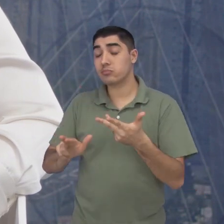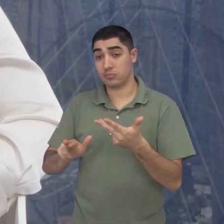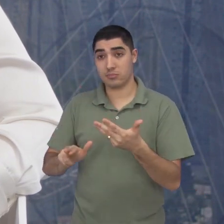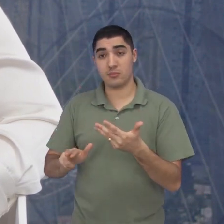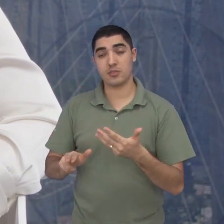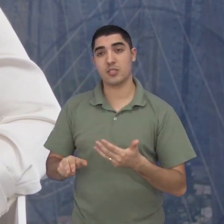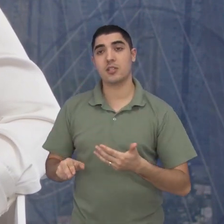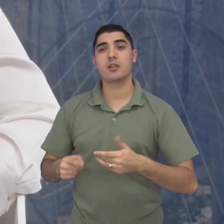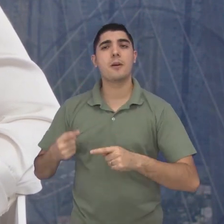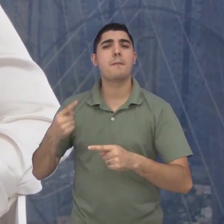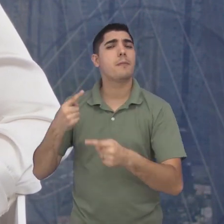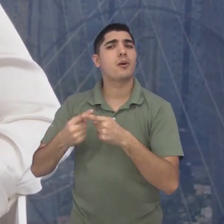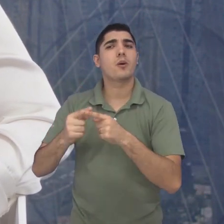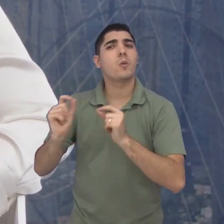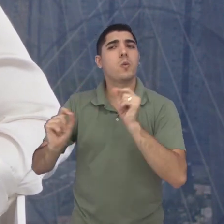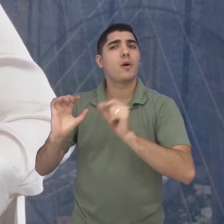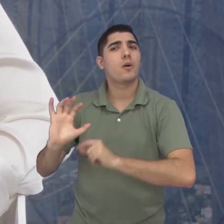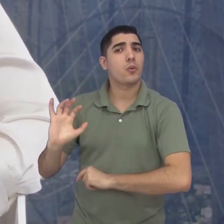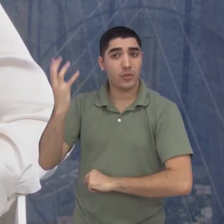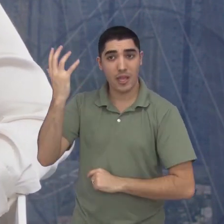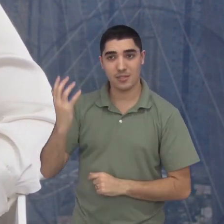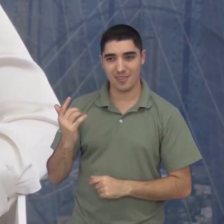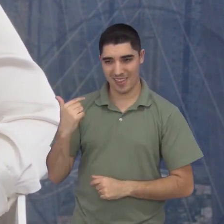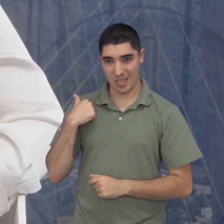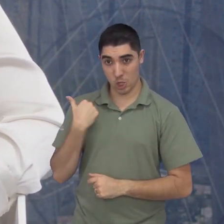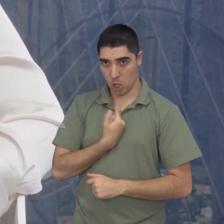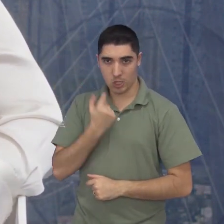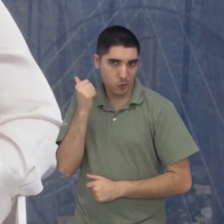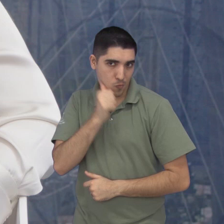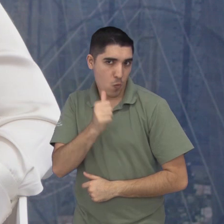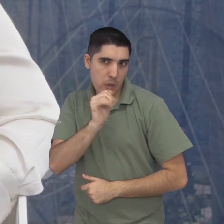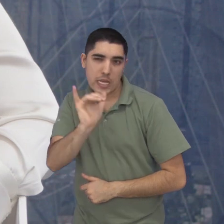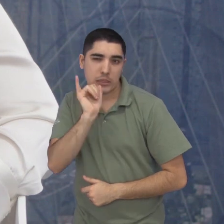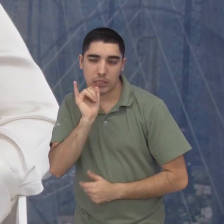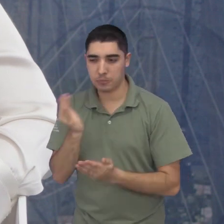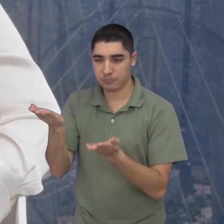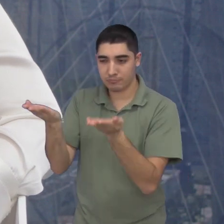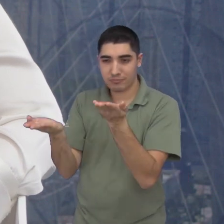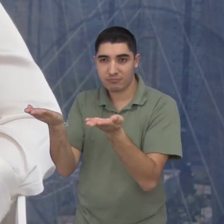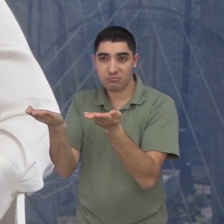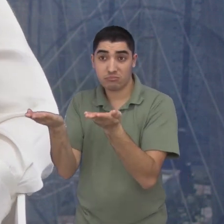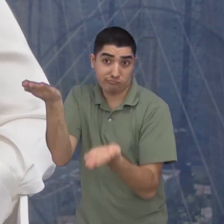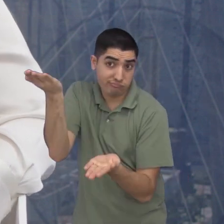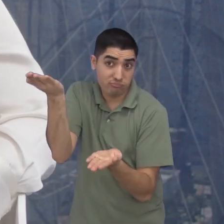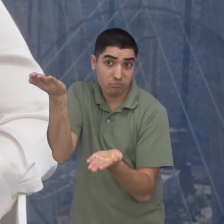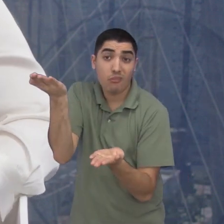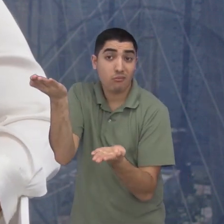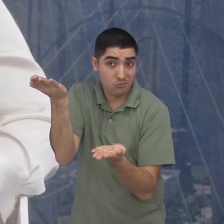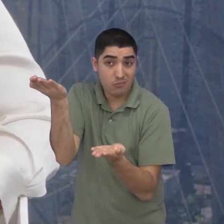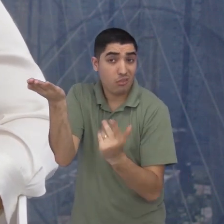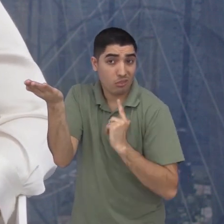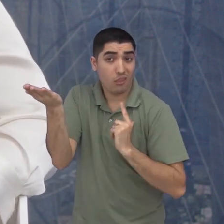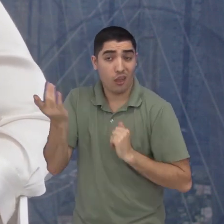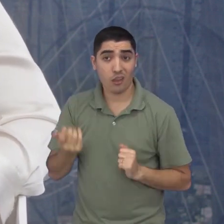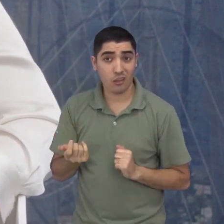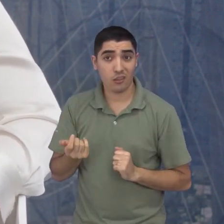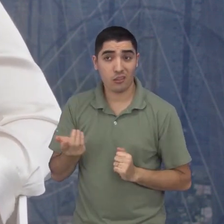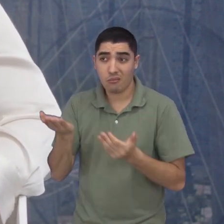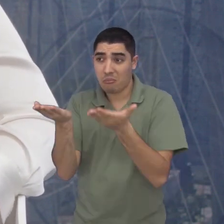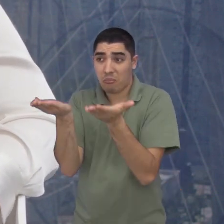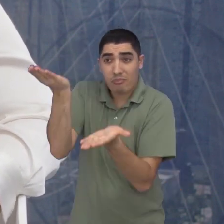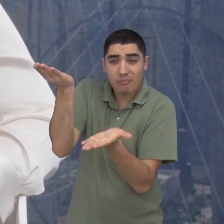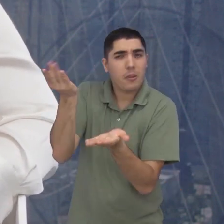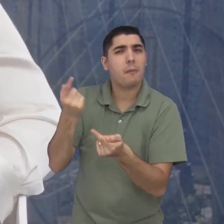o que ocorre? Esse equilíbrio, para nós mulheres, ele já começa desequilibrado. Isso mesmo, equilíbrio desequilibrado. Por